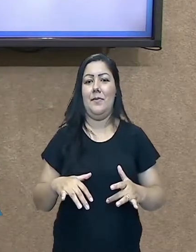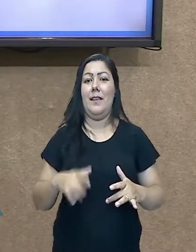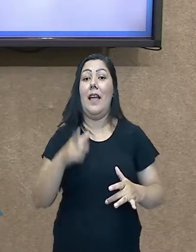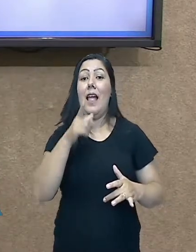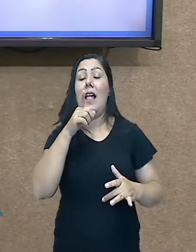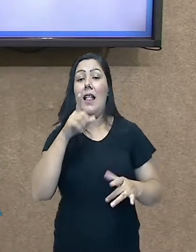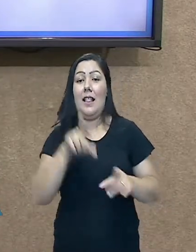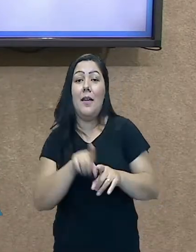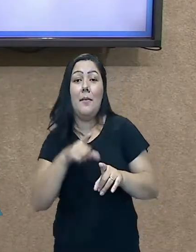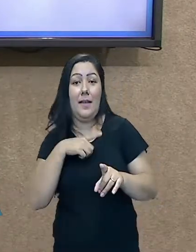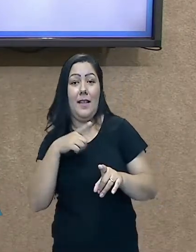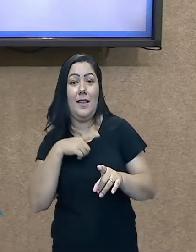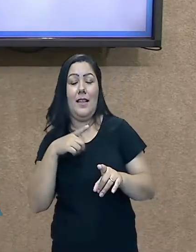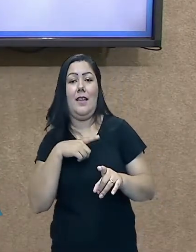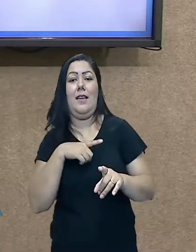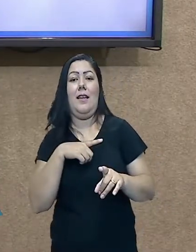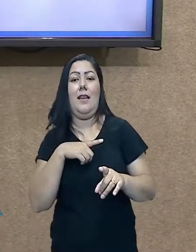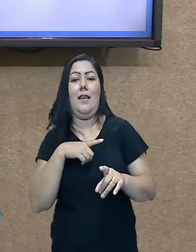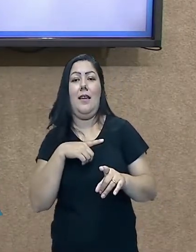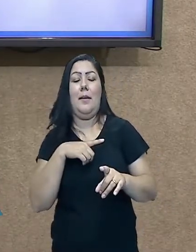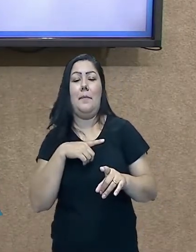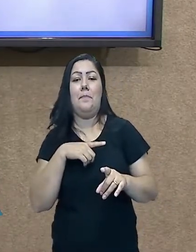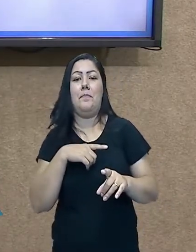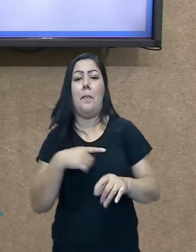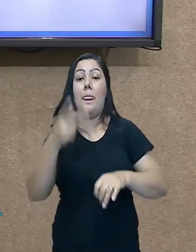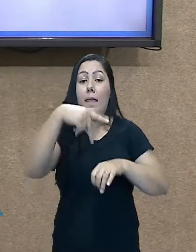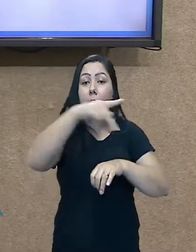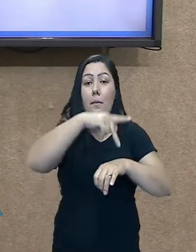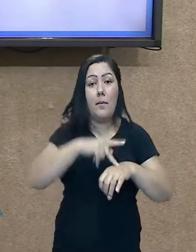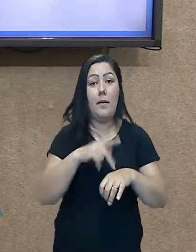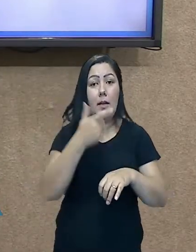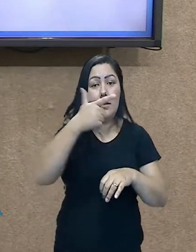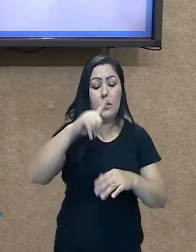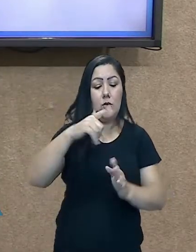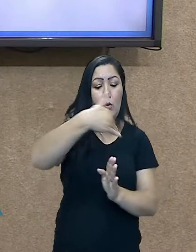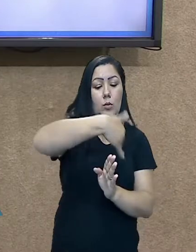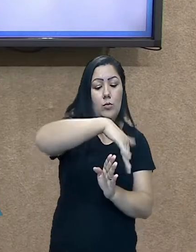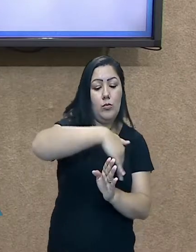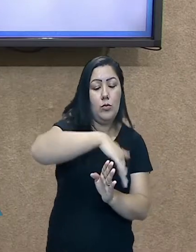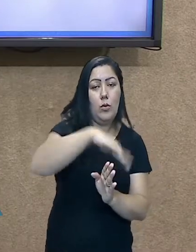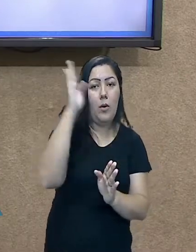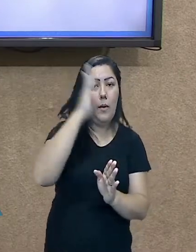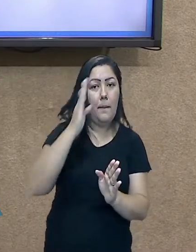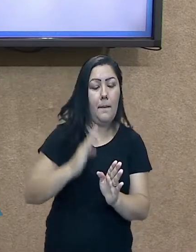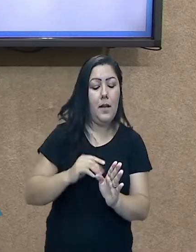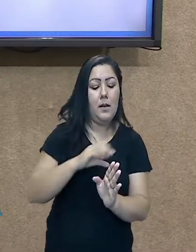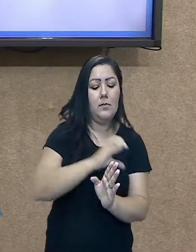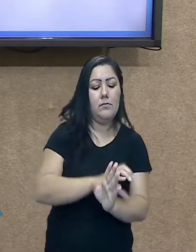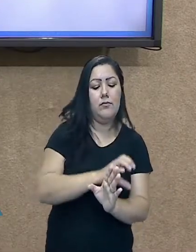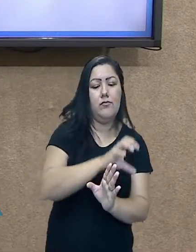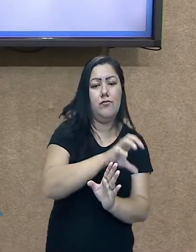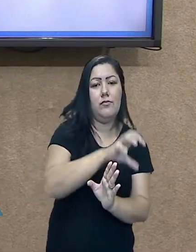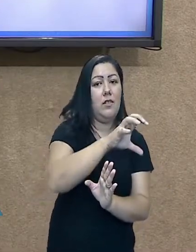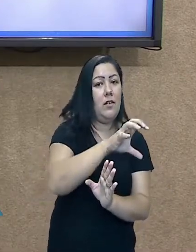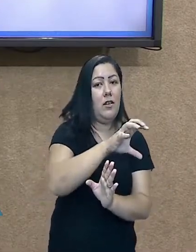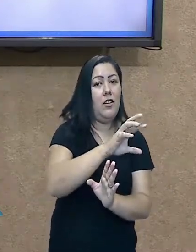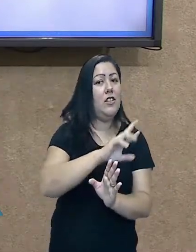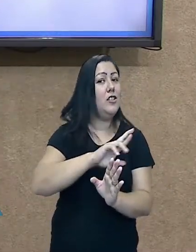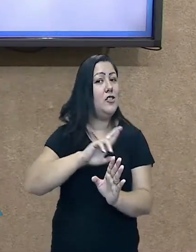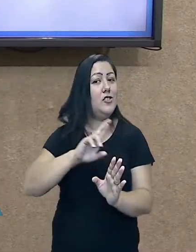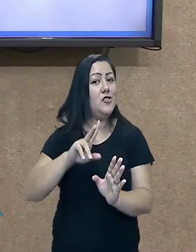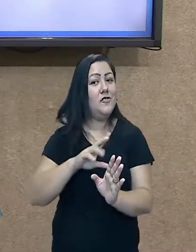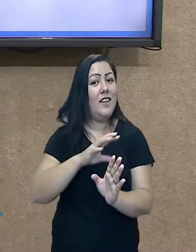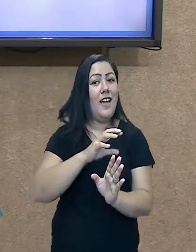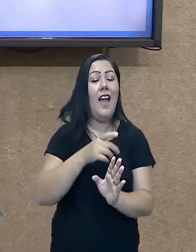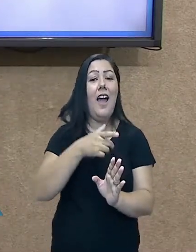ele foi separado, então tivemos conflitos, e aqui o Acre também, ele não